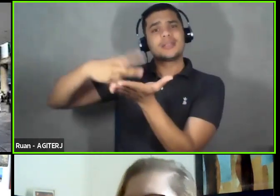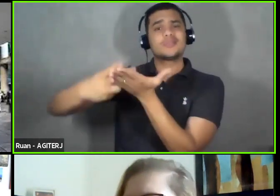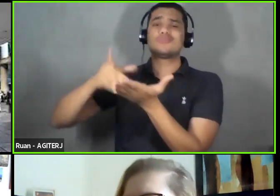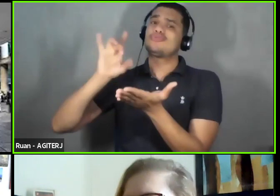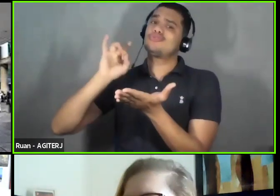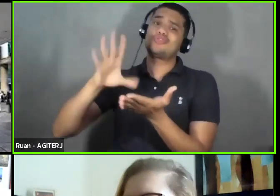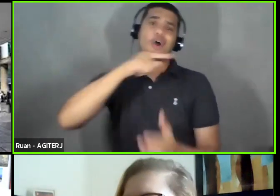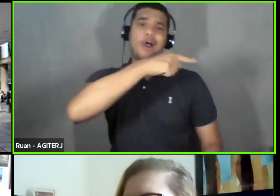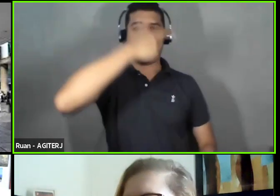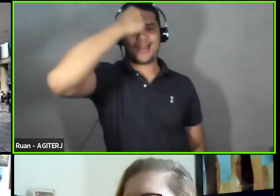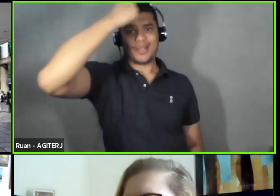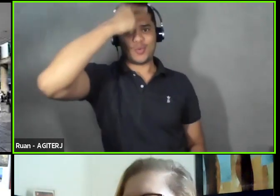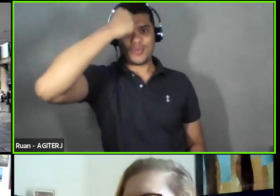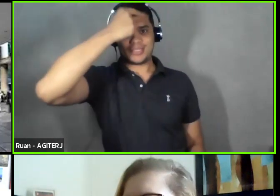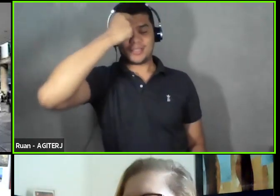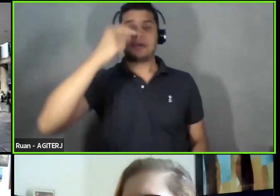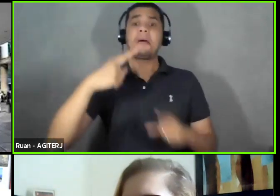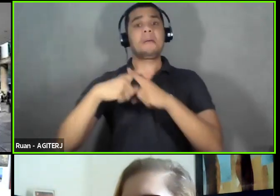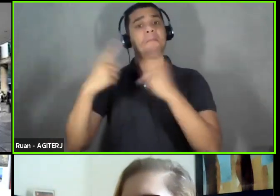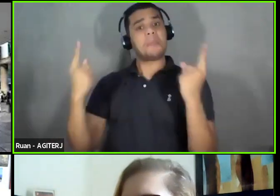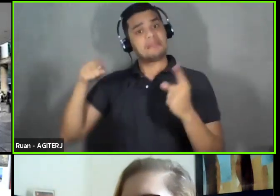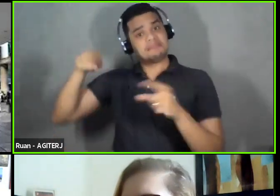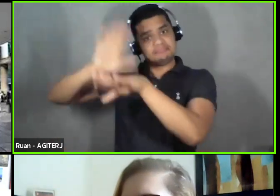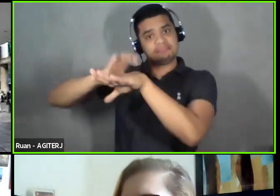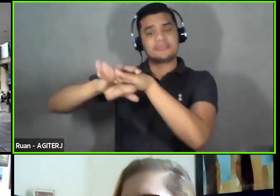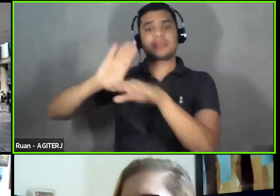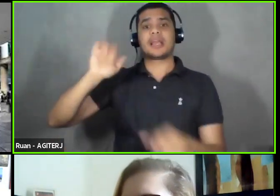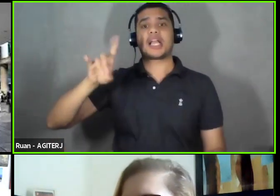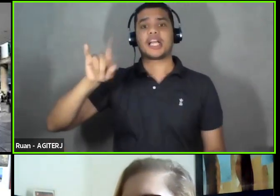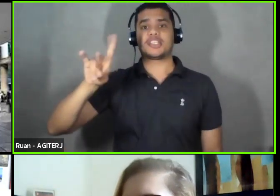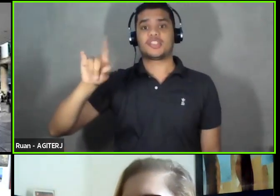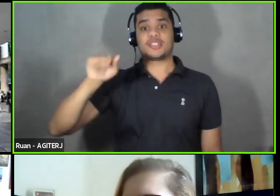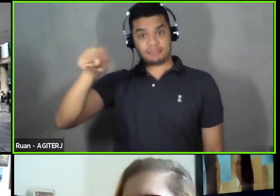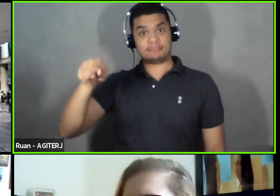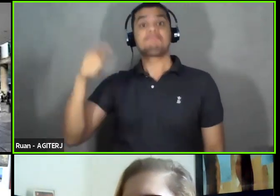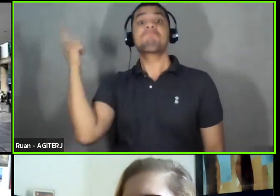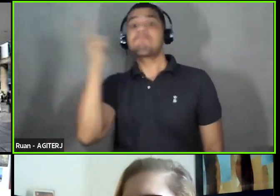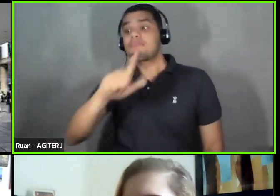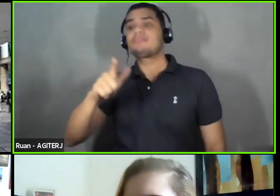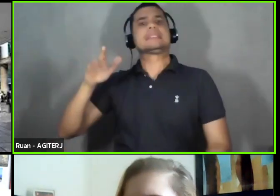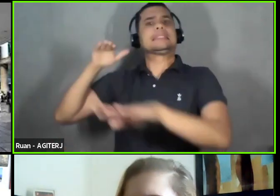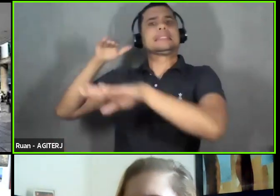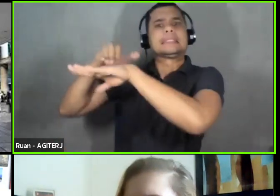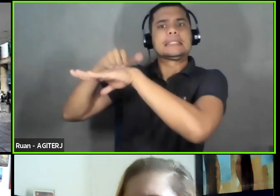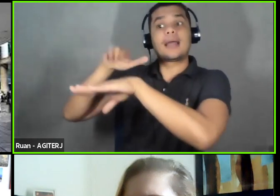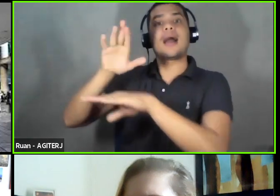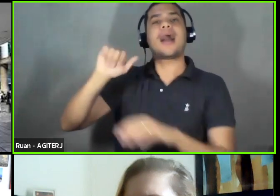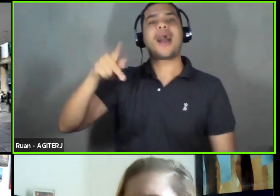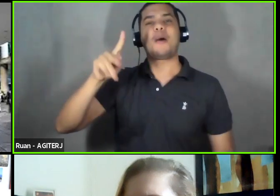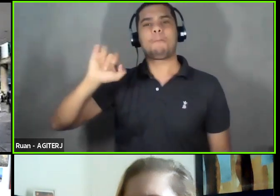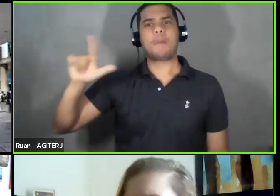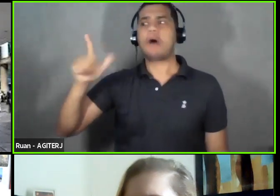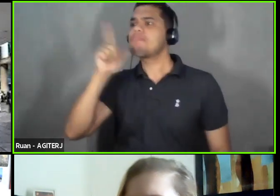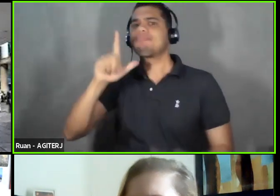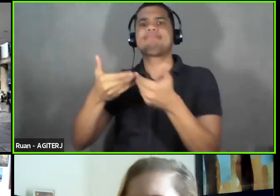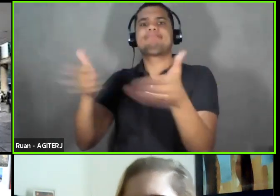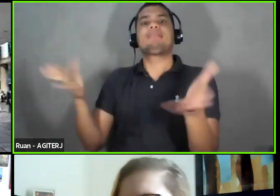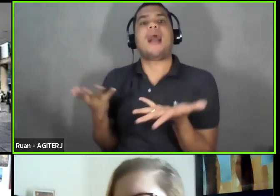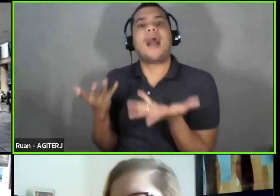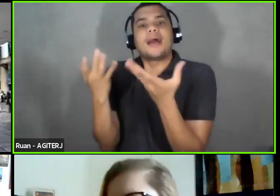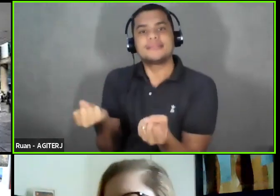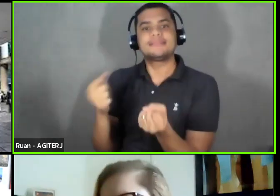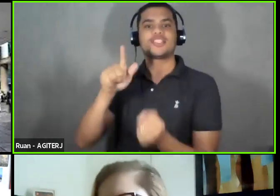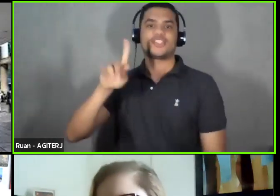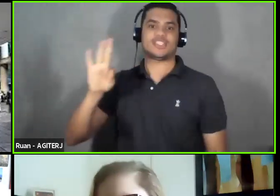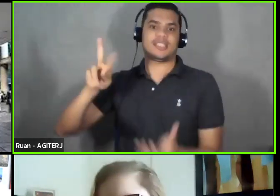graduação. Mas a Cândida conseguiu que a ANPOL abrisse uma exceção e abrigasse um GT de tradução, que funciona